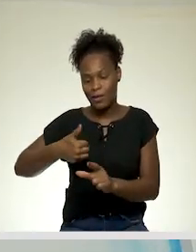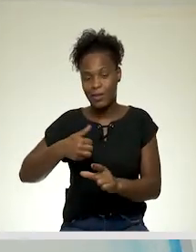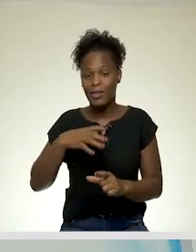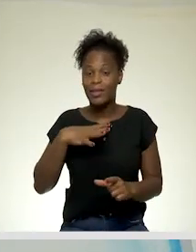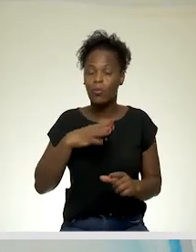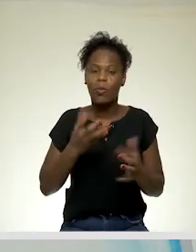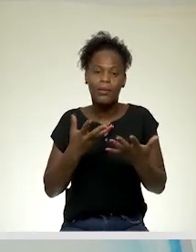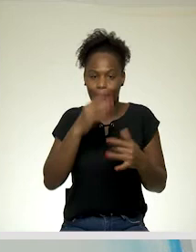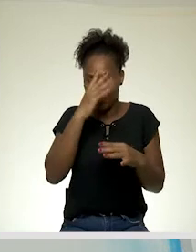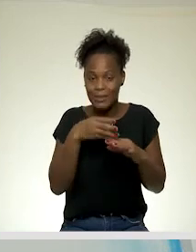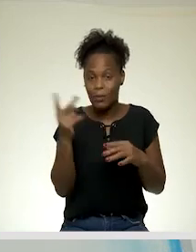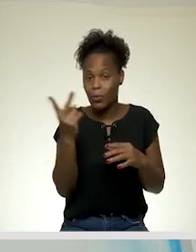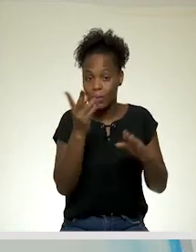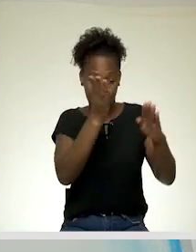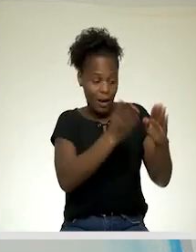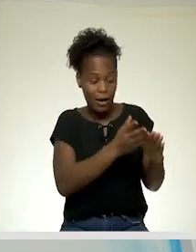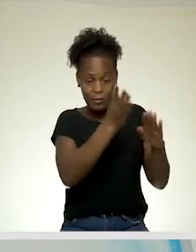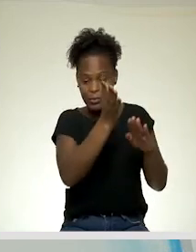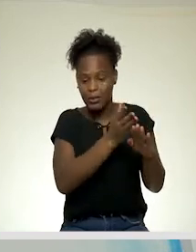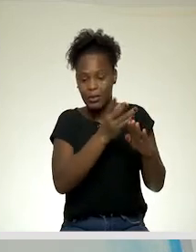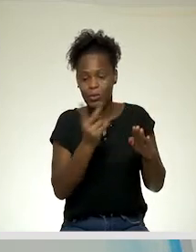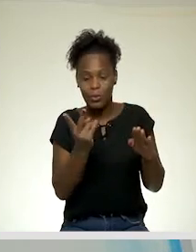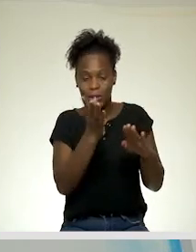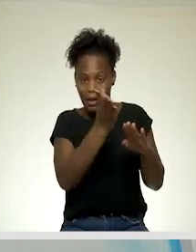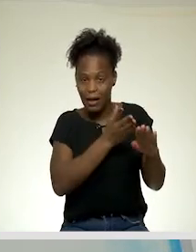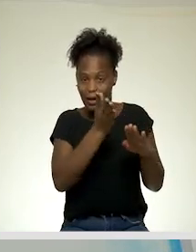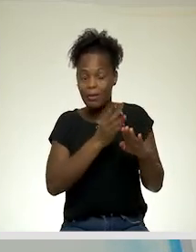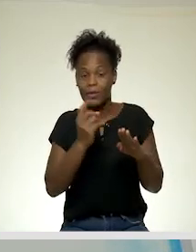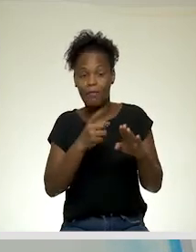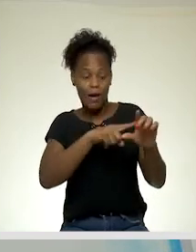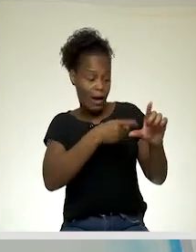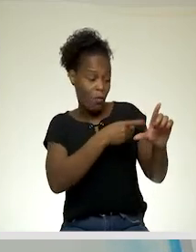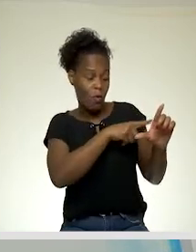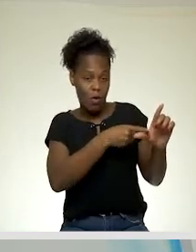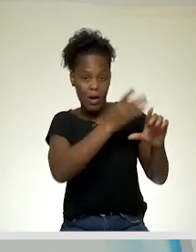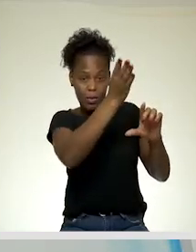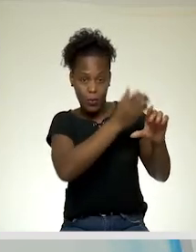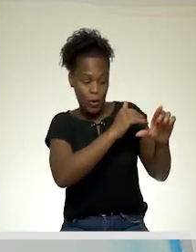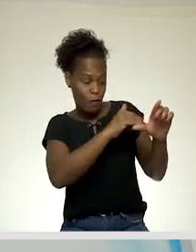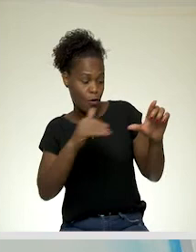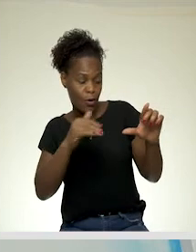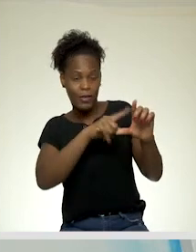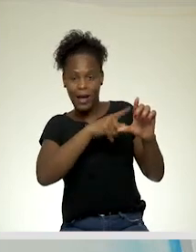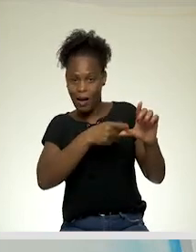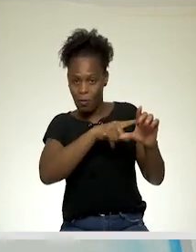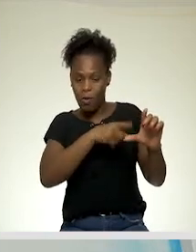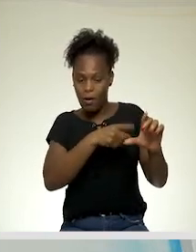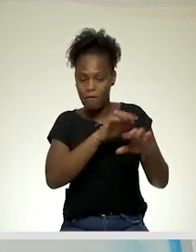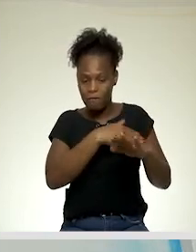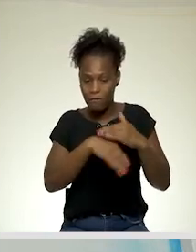acontecer isso, esses 2 lados, muita atenção, esses 2 lados devem formar um ângulo. Esses 2 lados correspondentes formam um